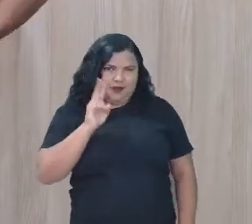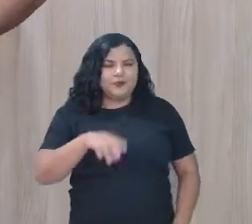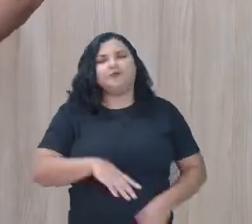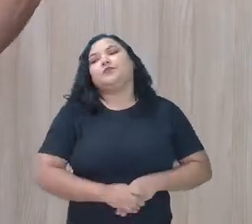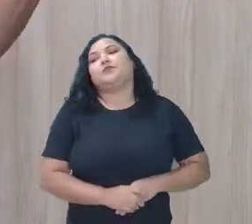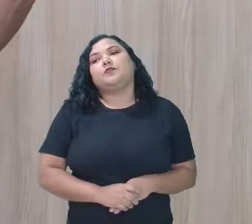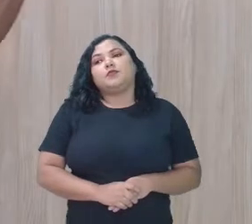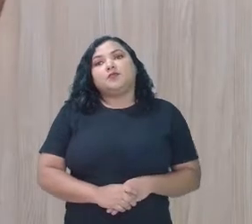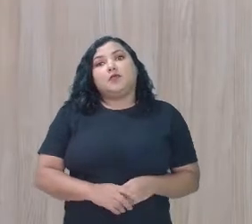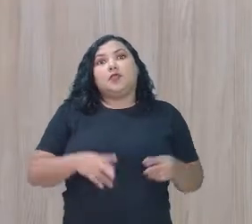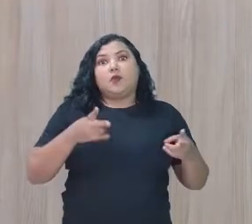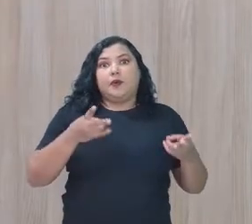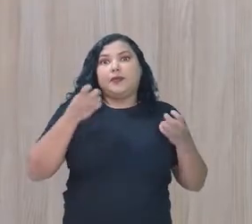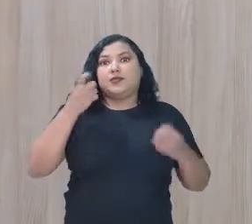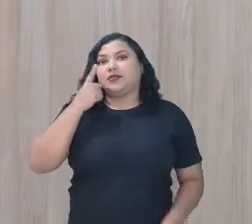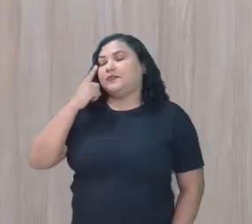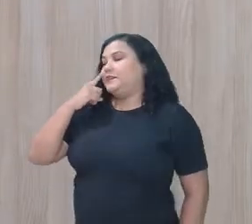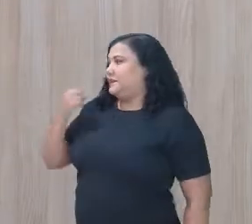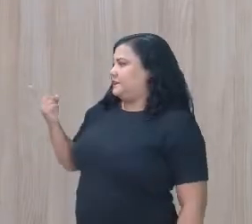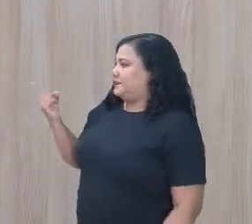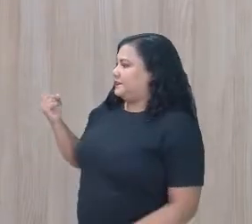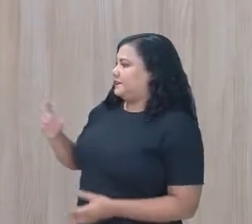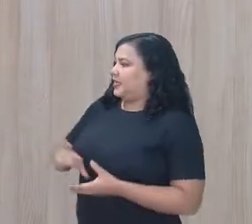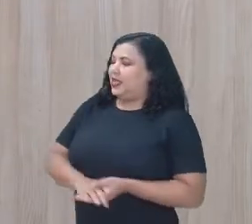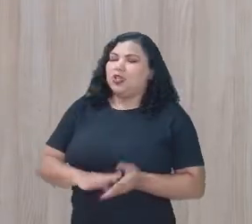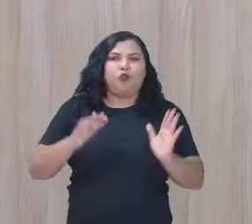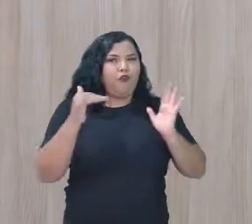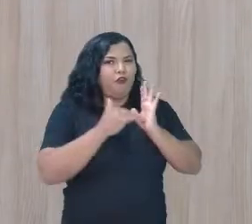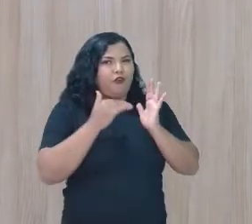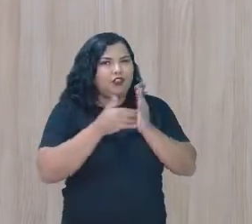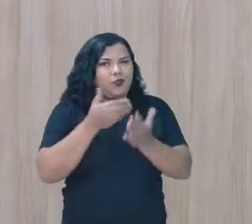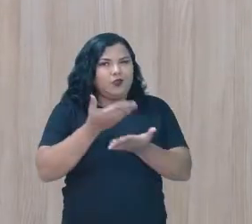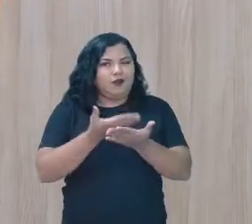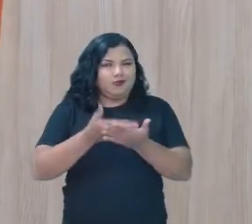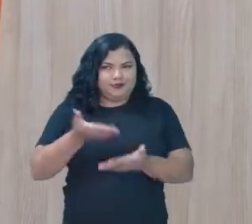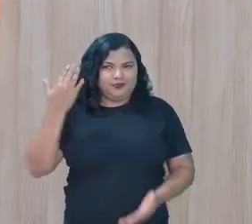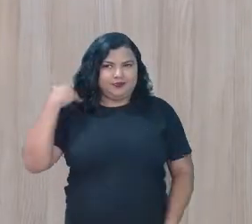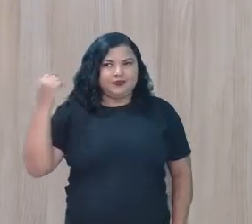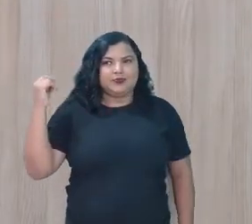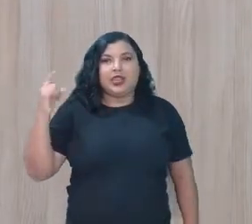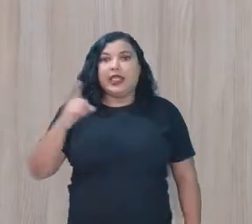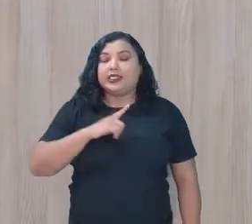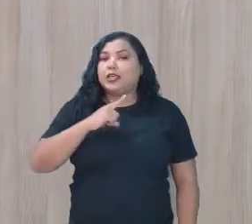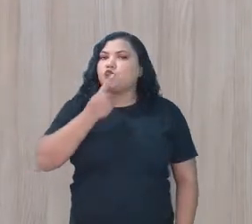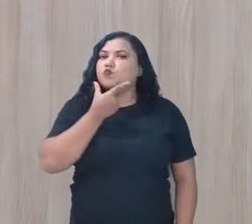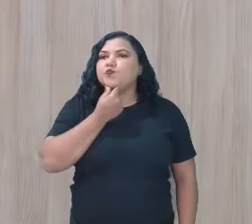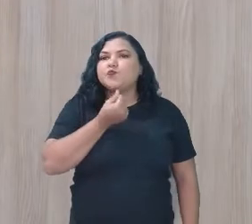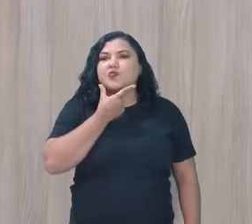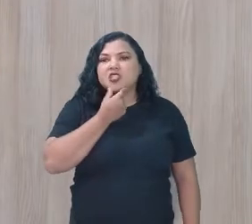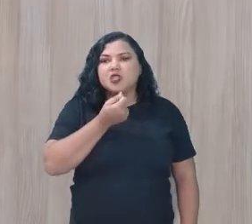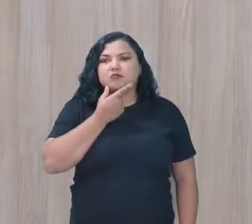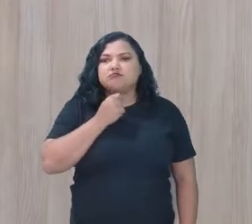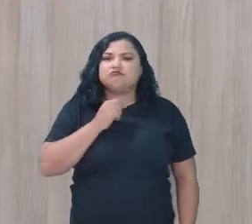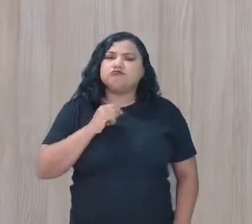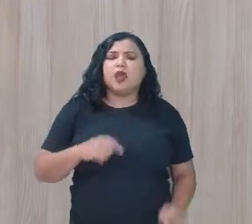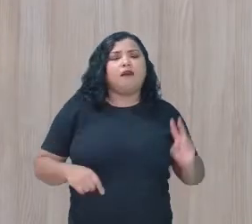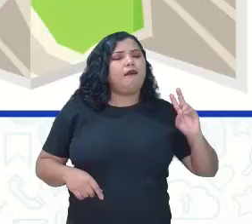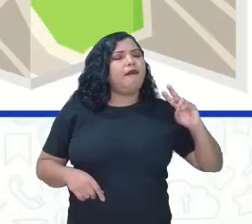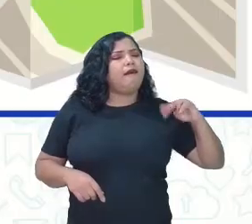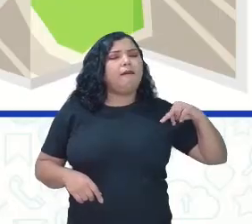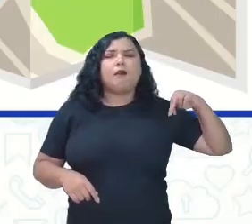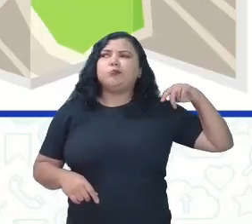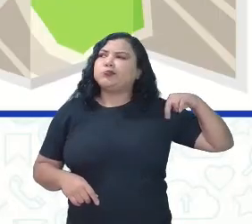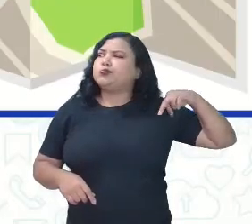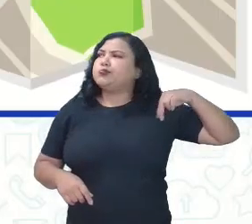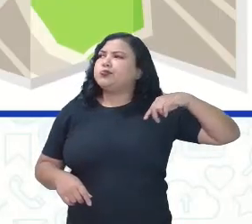viu também essa situação lá no finalzinho da nossa aula passada. Eu tenho aqui um garoto que vai percorrer